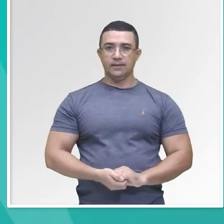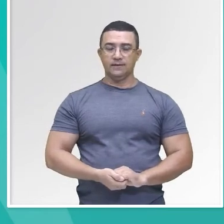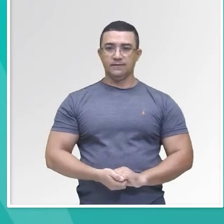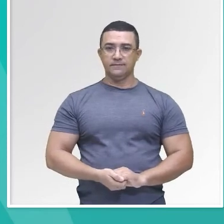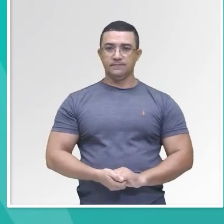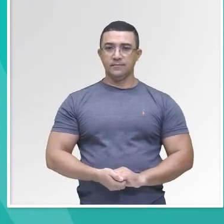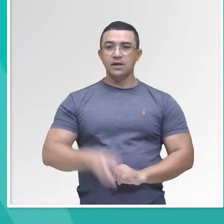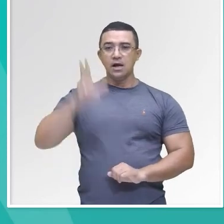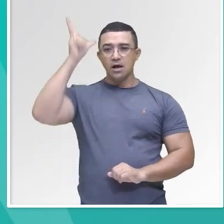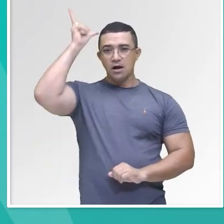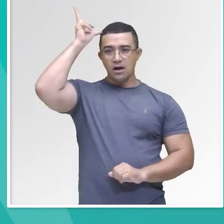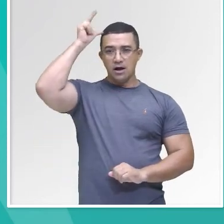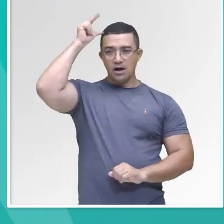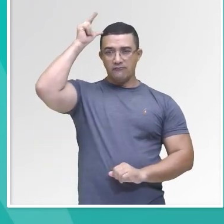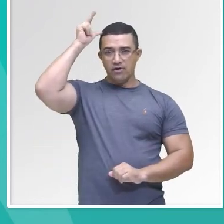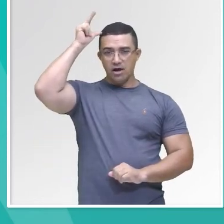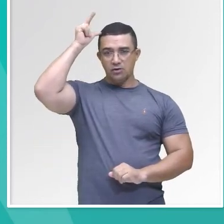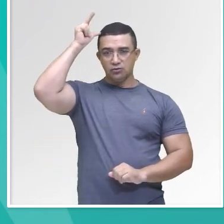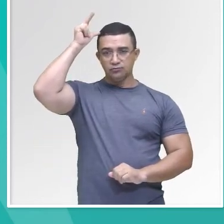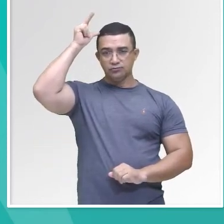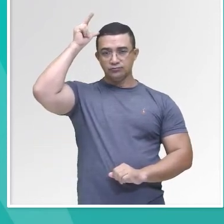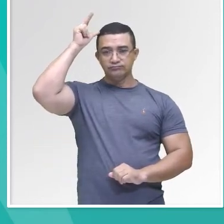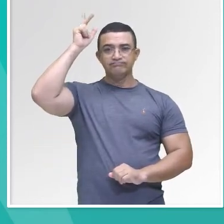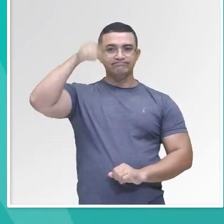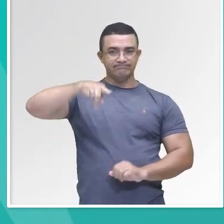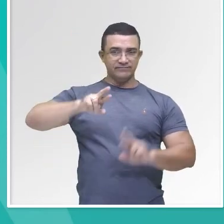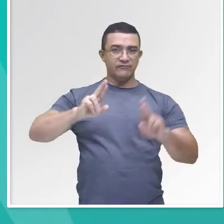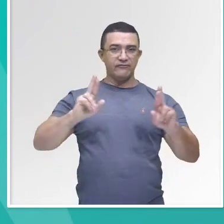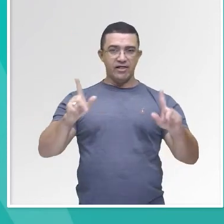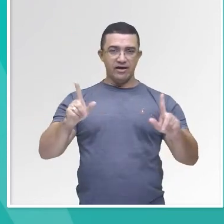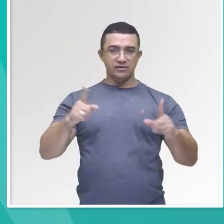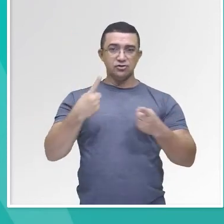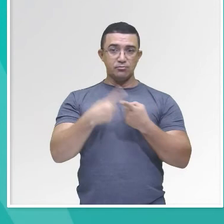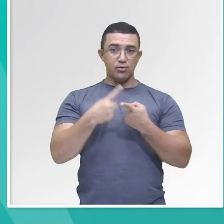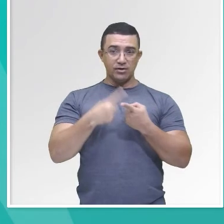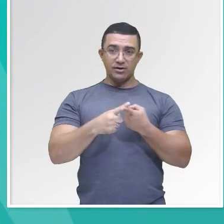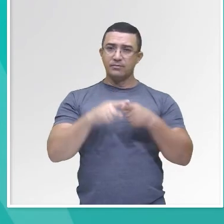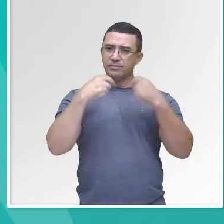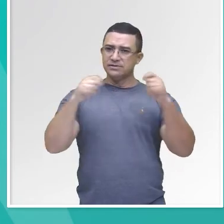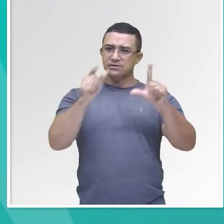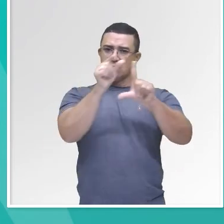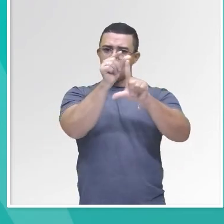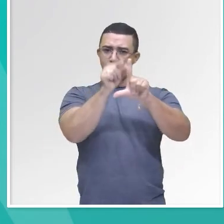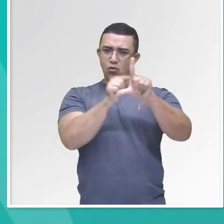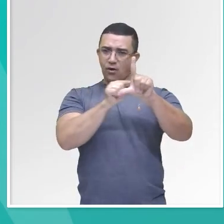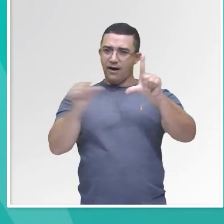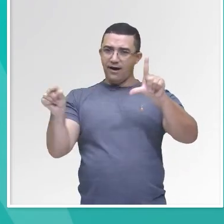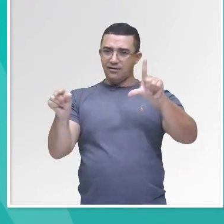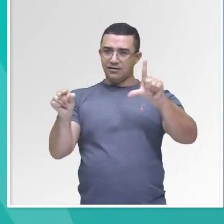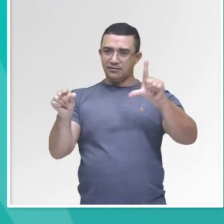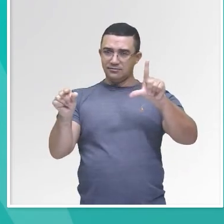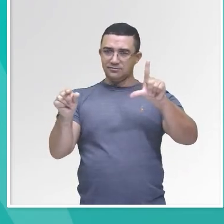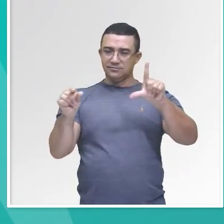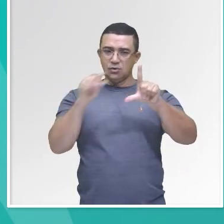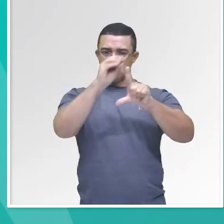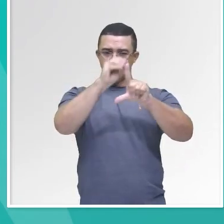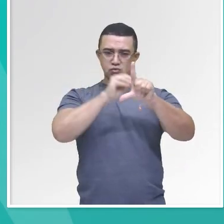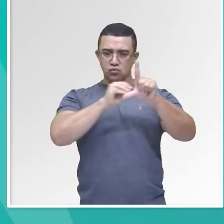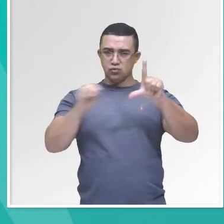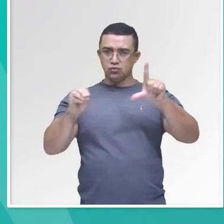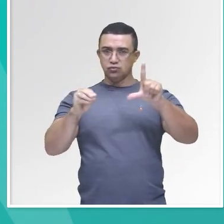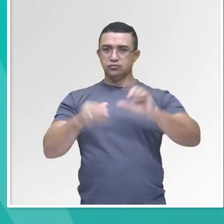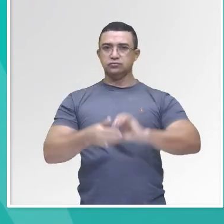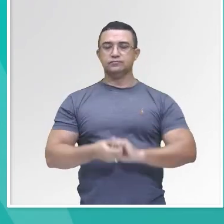Os cavalos, eles são o quê? Diferenciados, porque eles formam aí a letra L, que pode